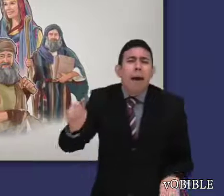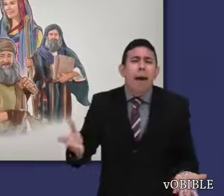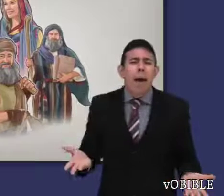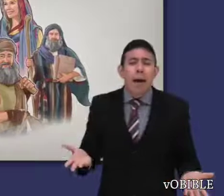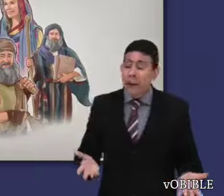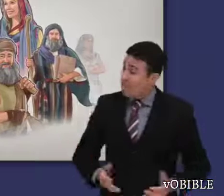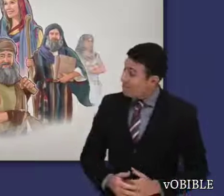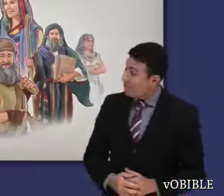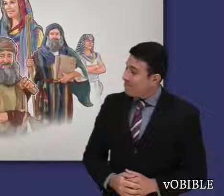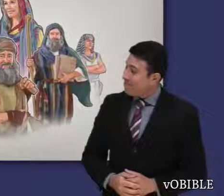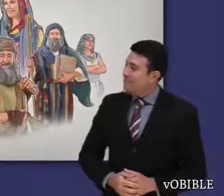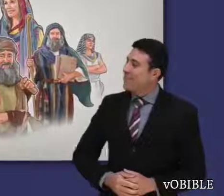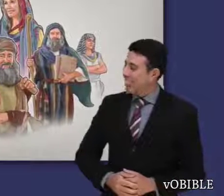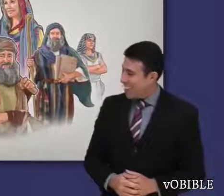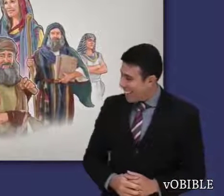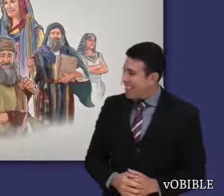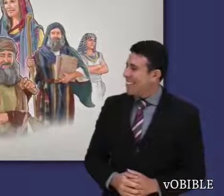poderosos em palavras e ações.